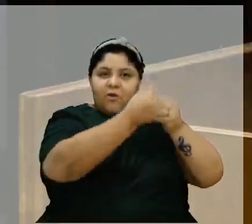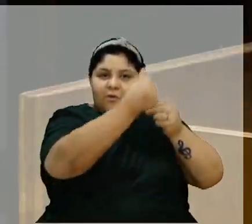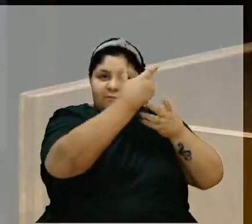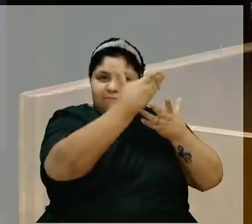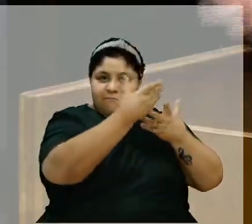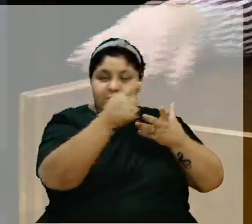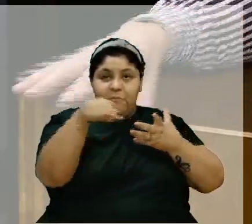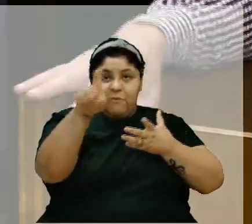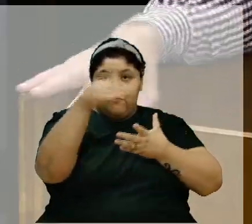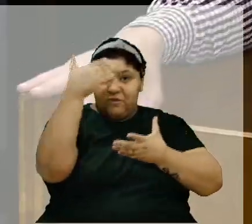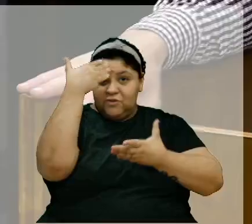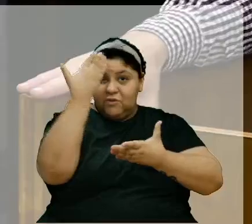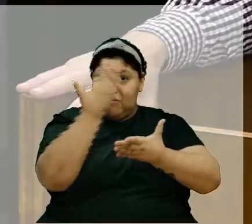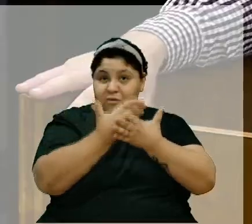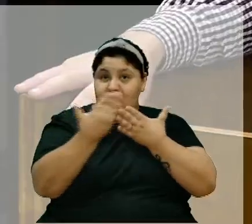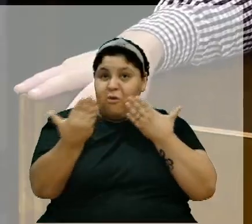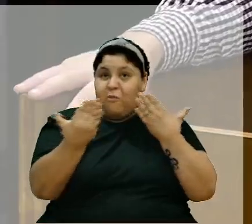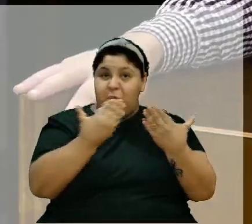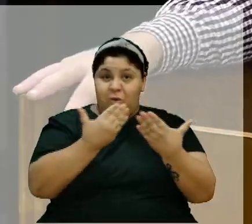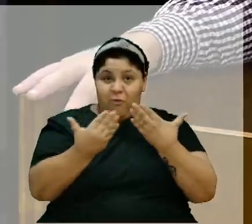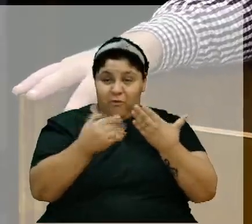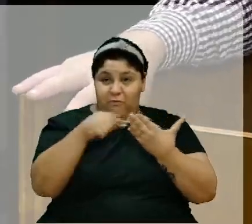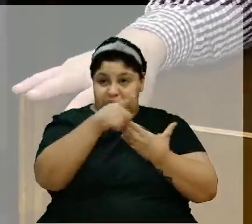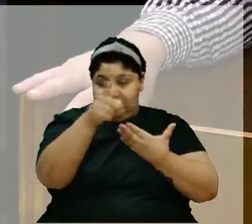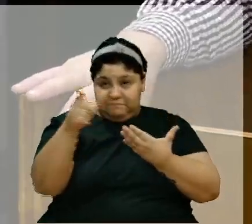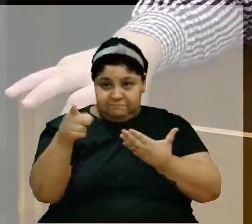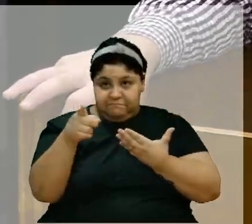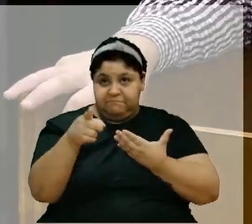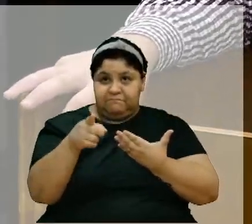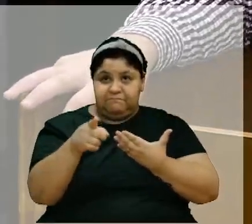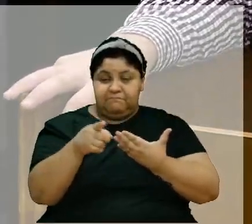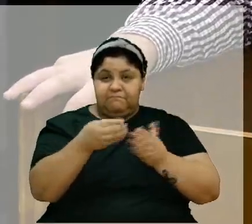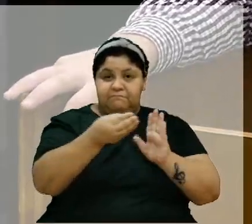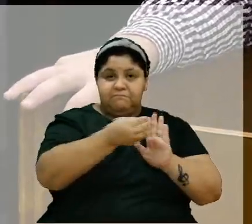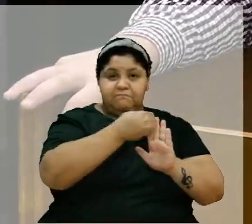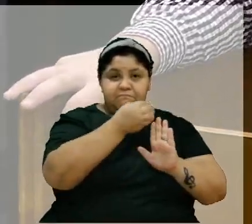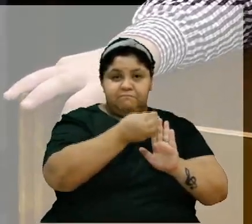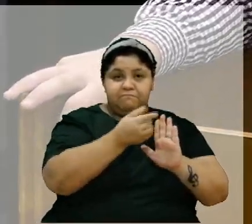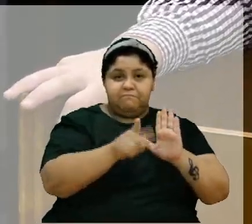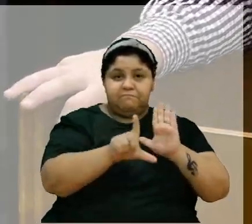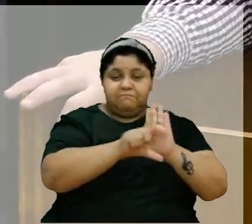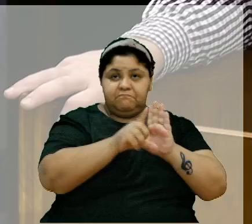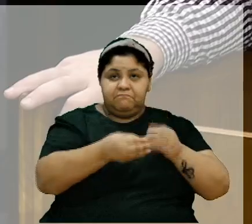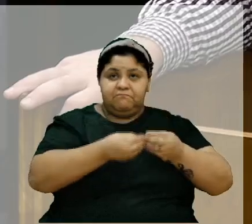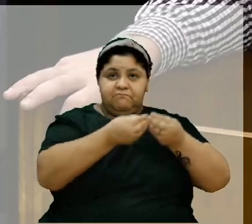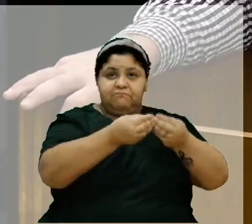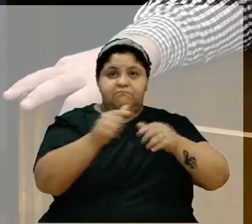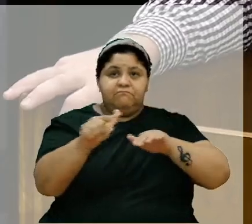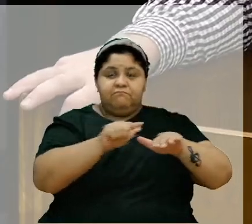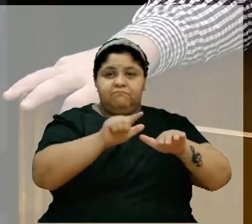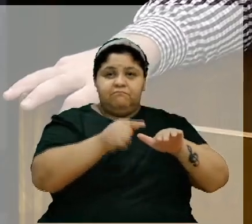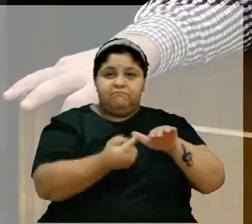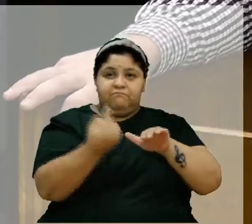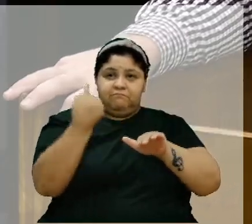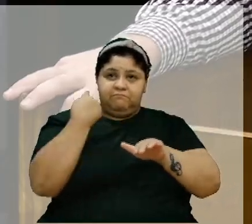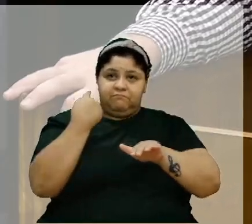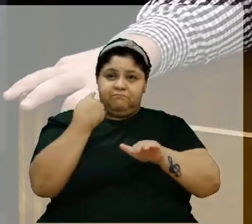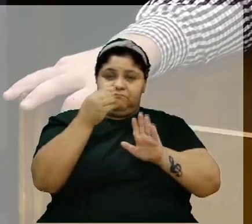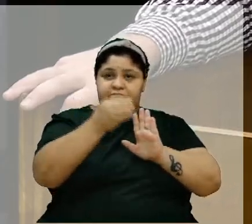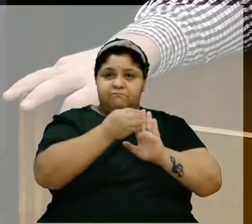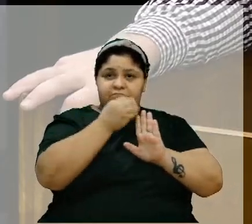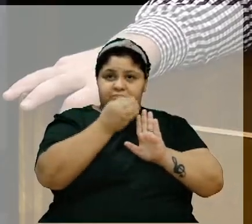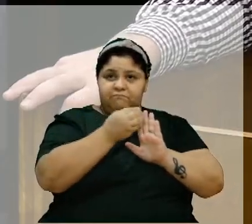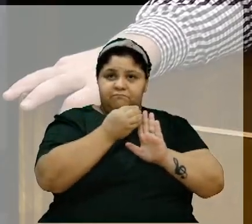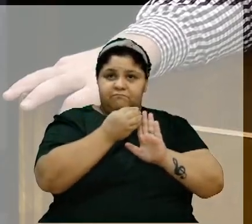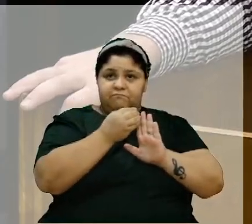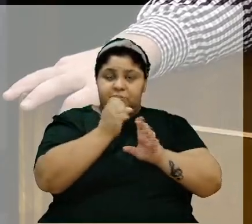ideia, só para comparar o pessoal de casa e colegas vereadores, o orçamento, né, a lei foi entregue semana passada pelo prefeito, o orçamento, a lei para o